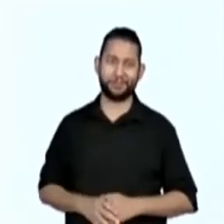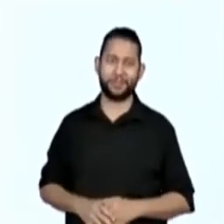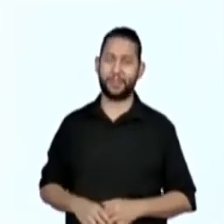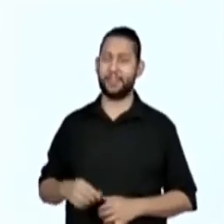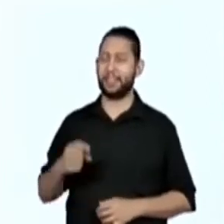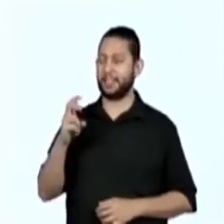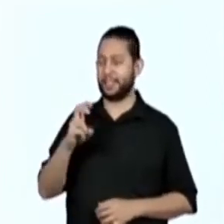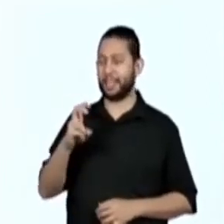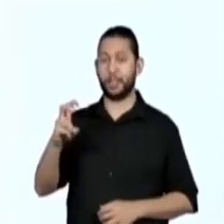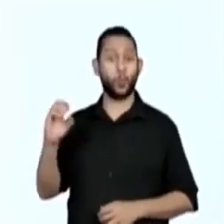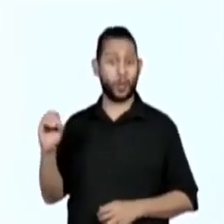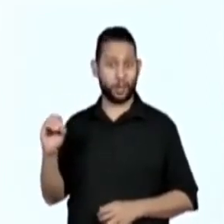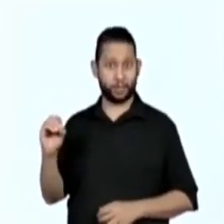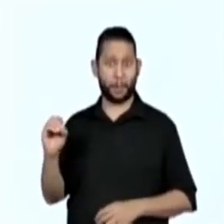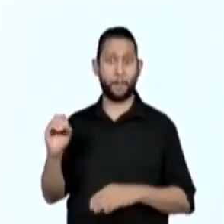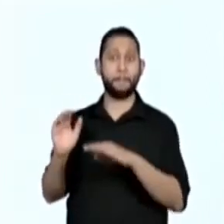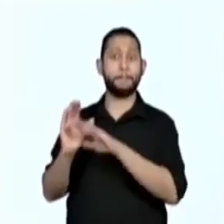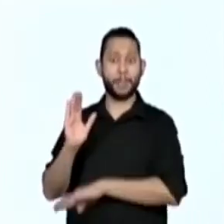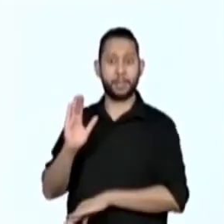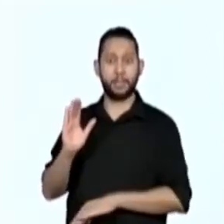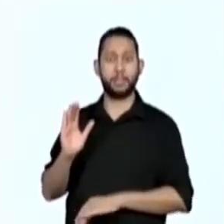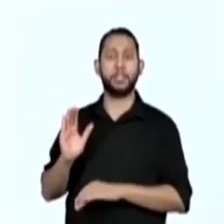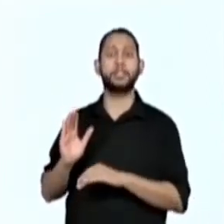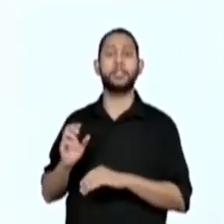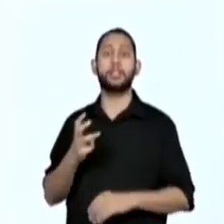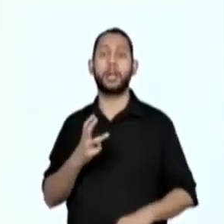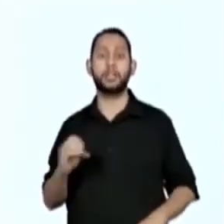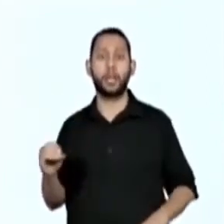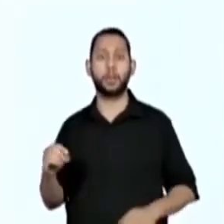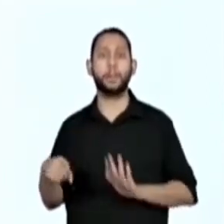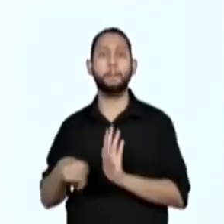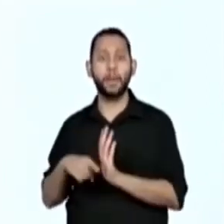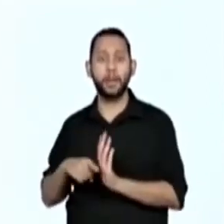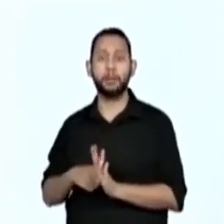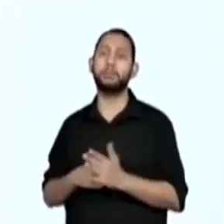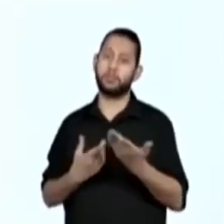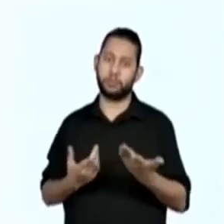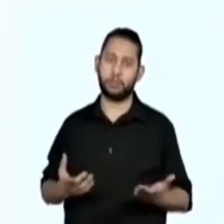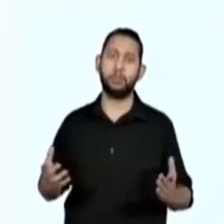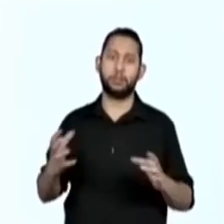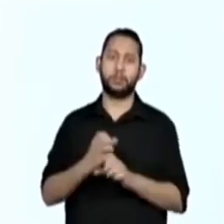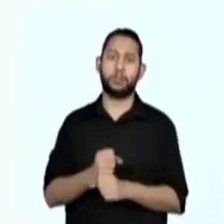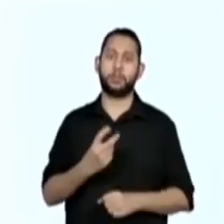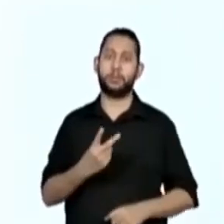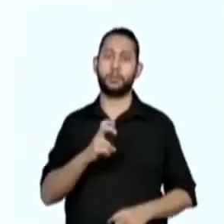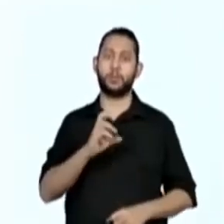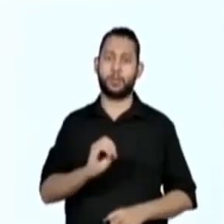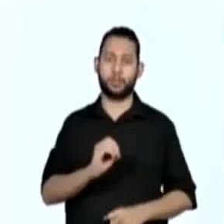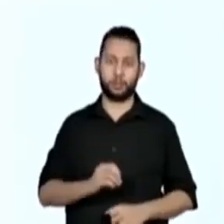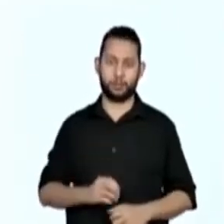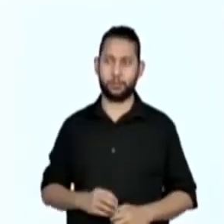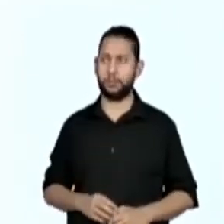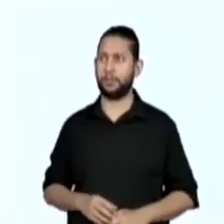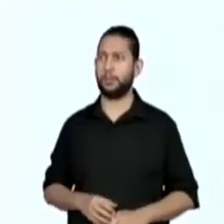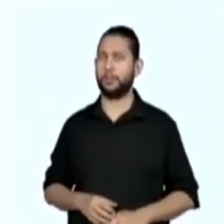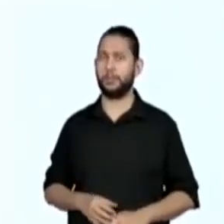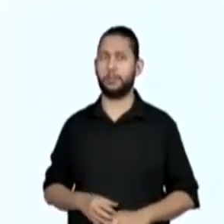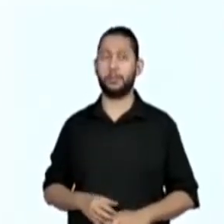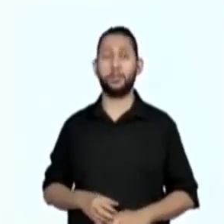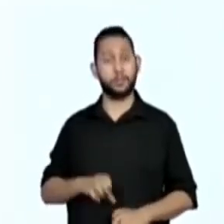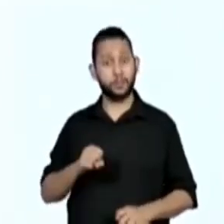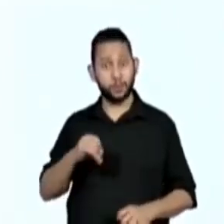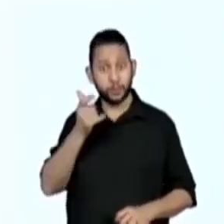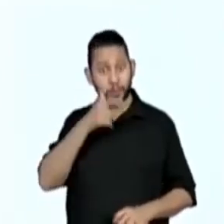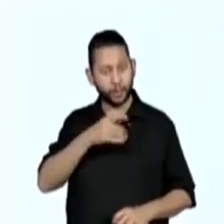lá no por favor é só pressionar beleza voltei só para